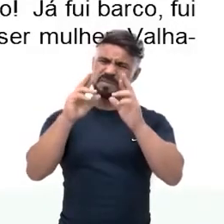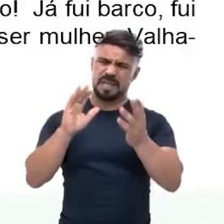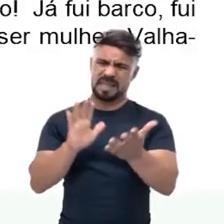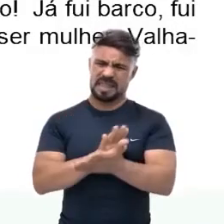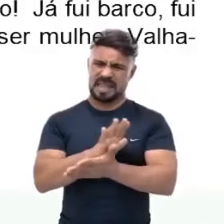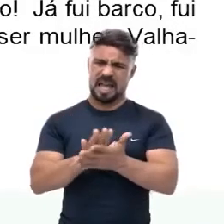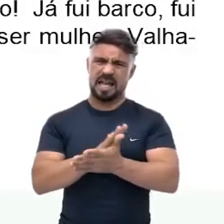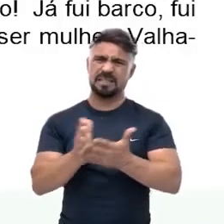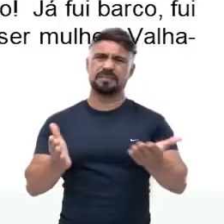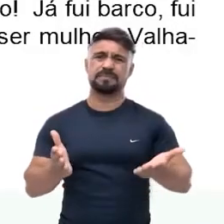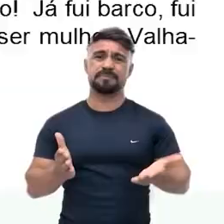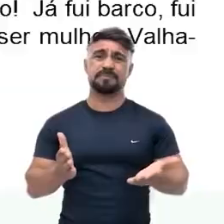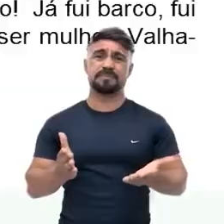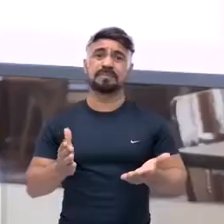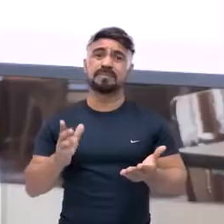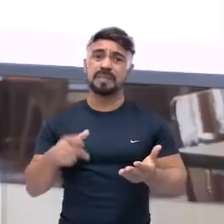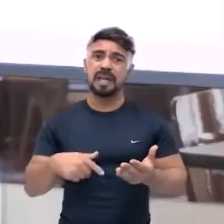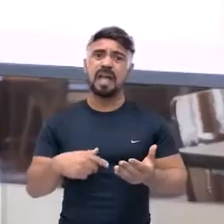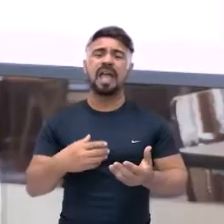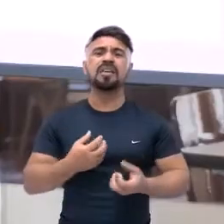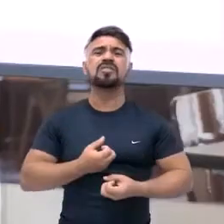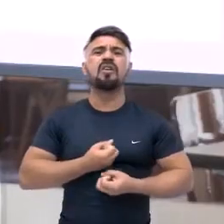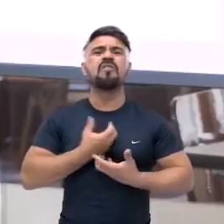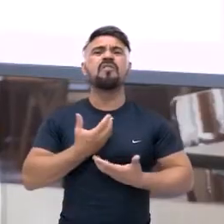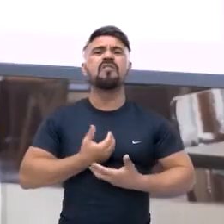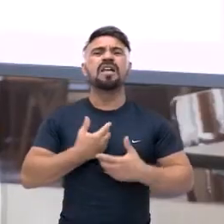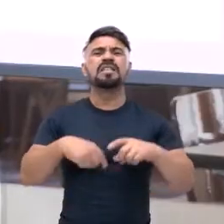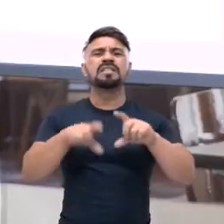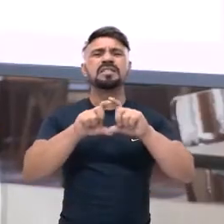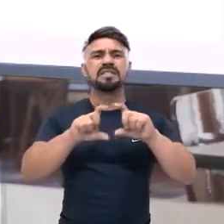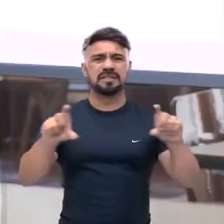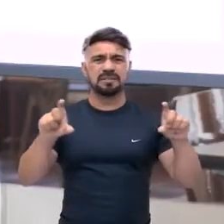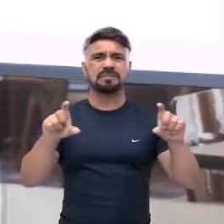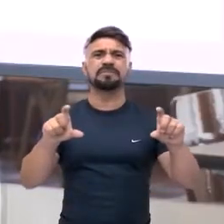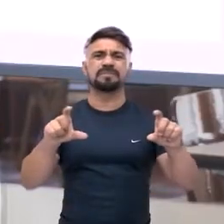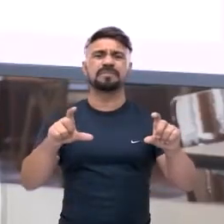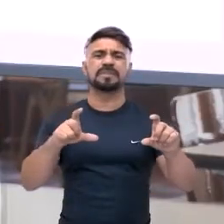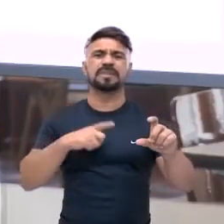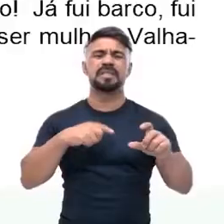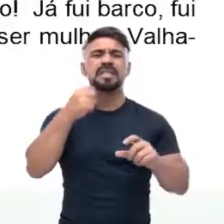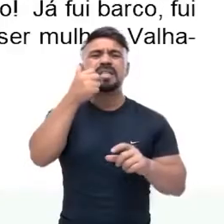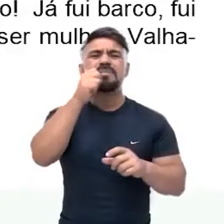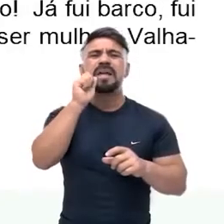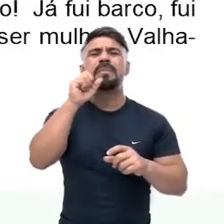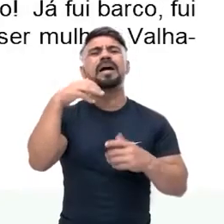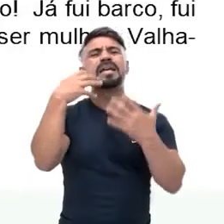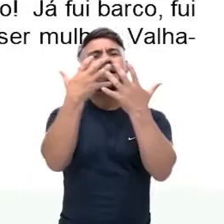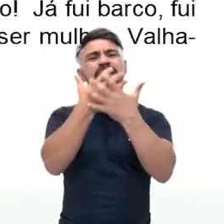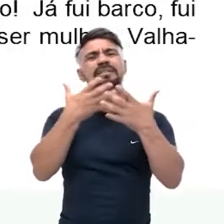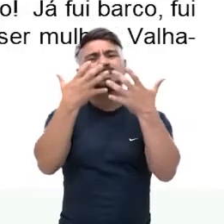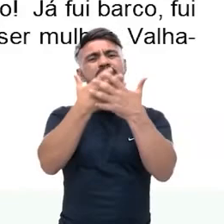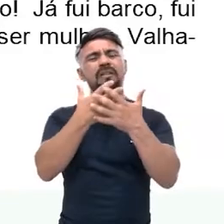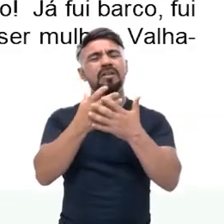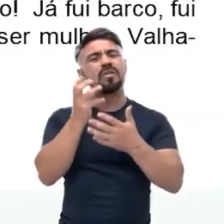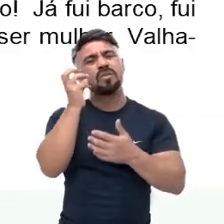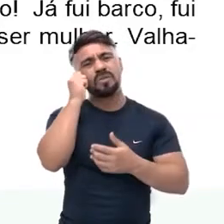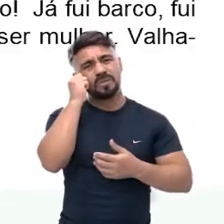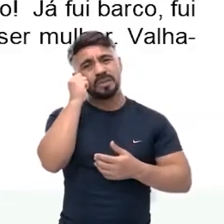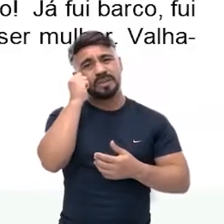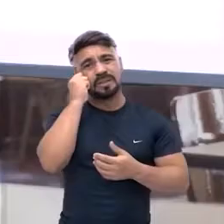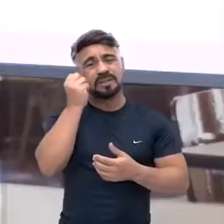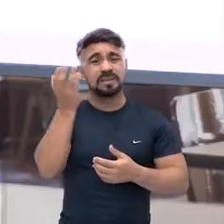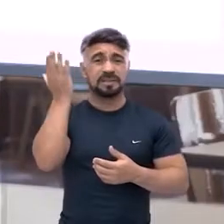de respeito nada, rapaz. Isso é um versinho de Canário Pardo que minha mãe cantava para